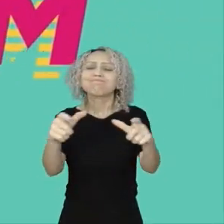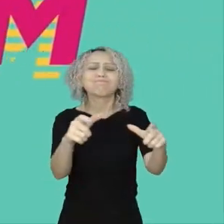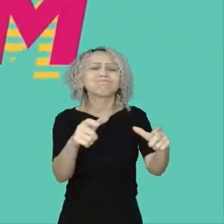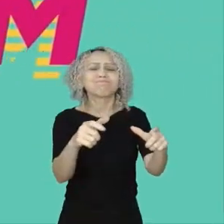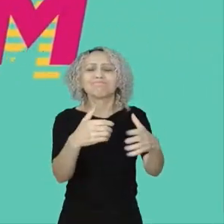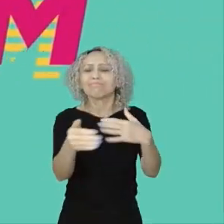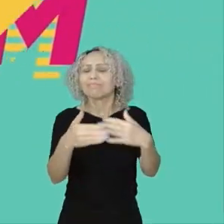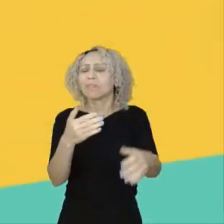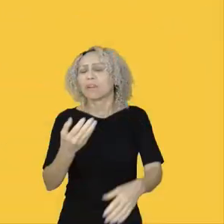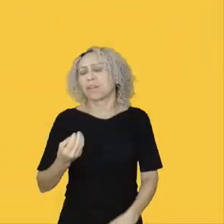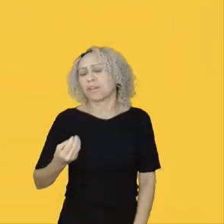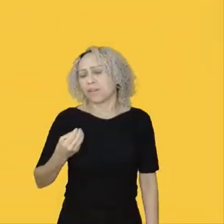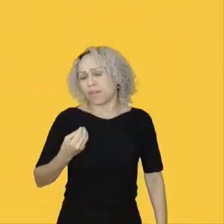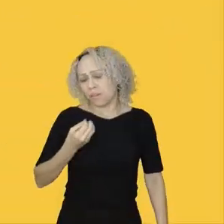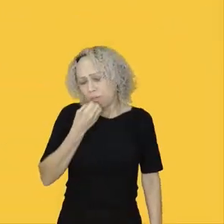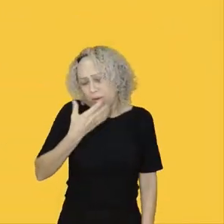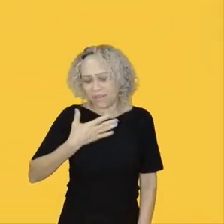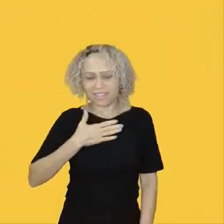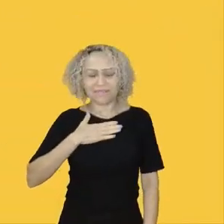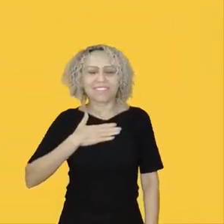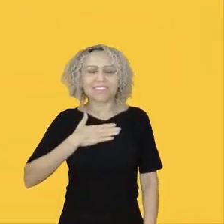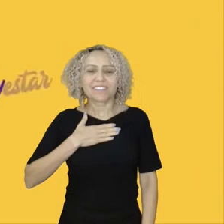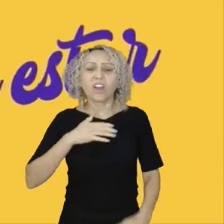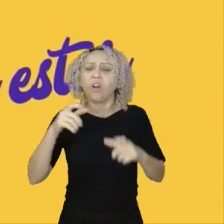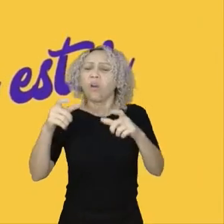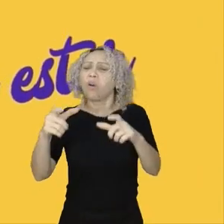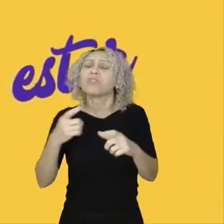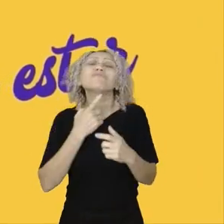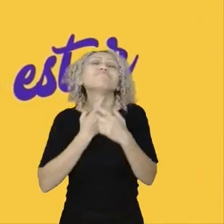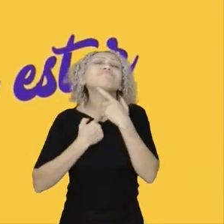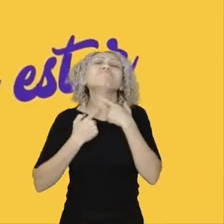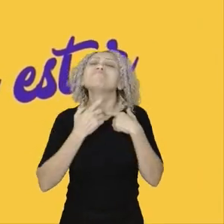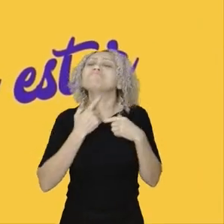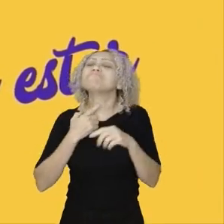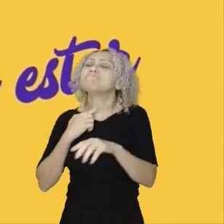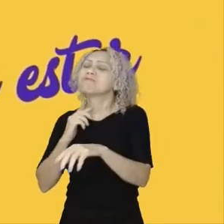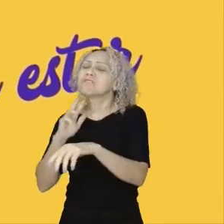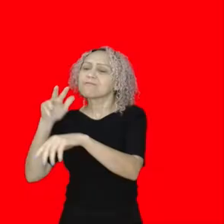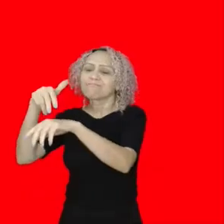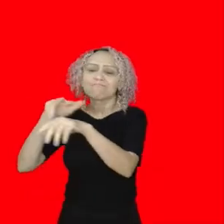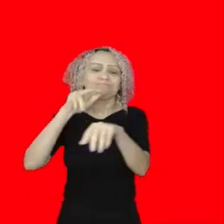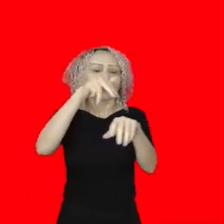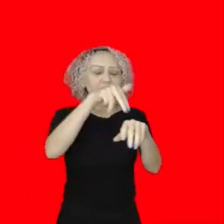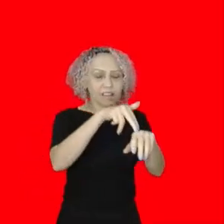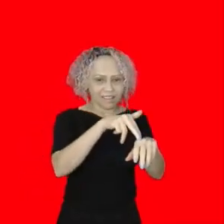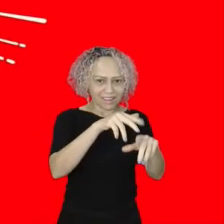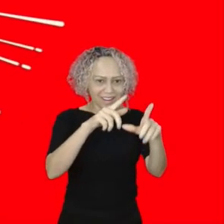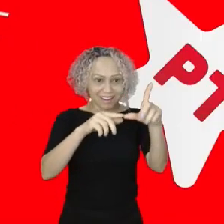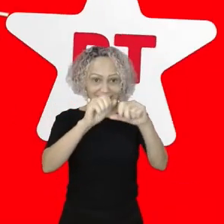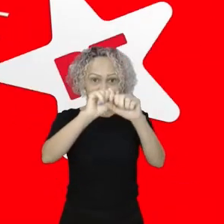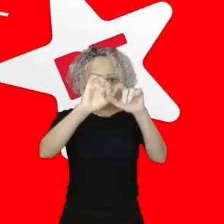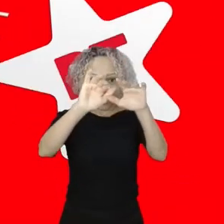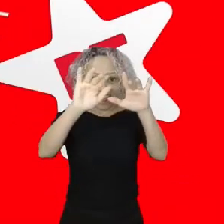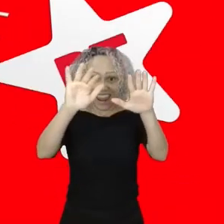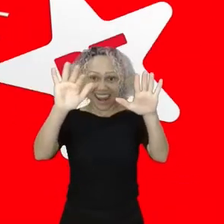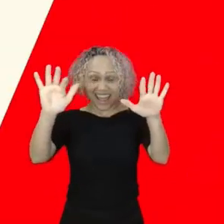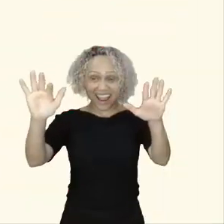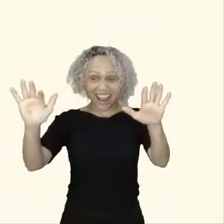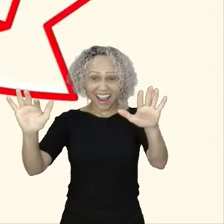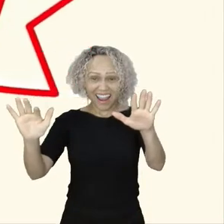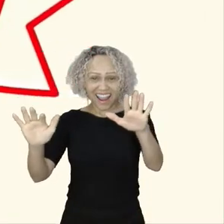lugar que é bom pra mim, é onde eu quiser estar. A estrela ainda